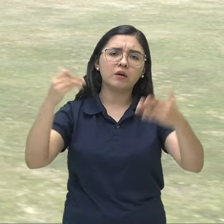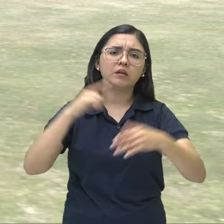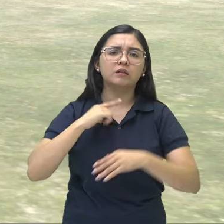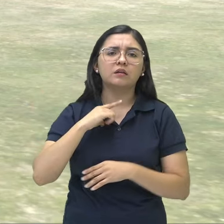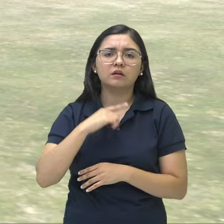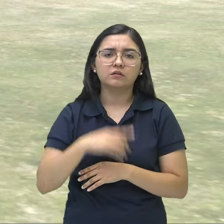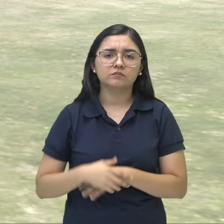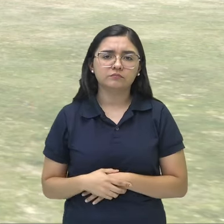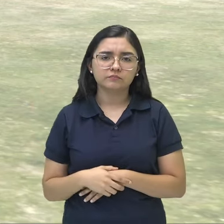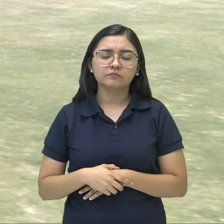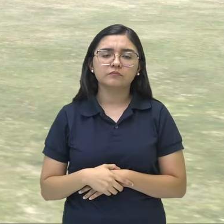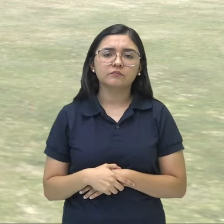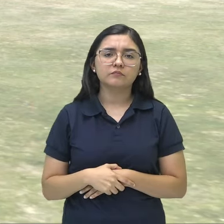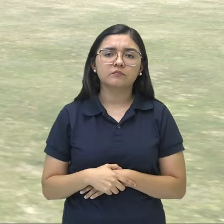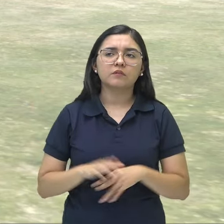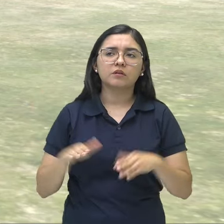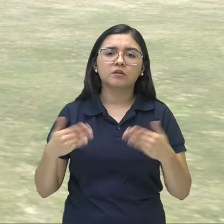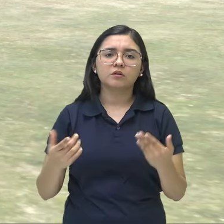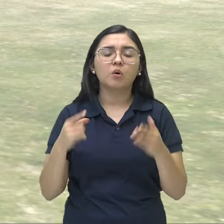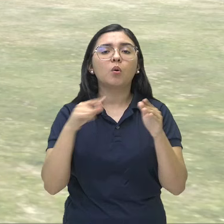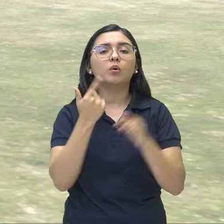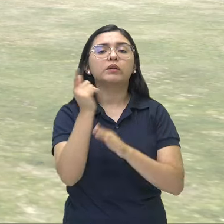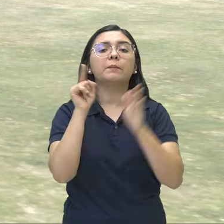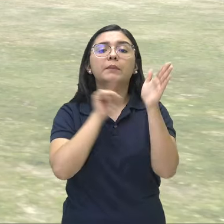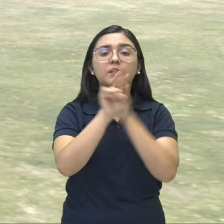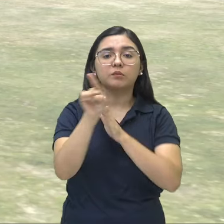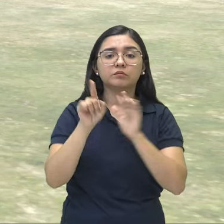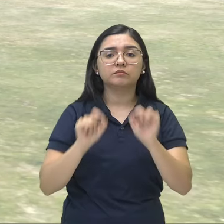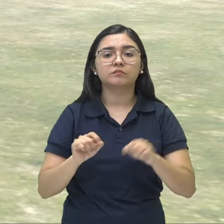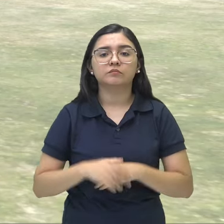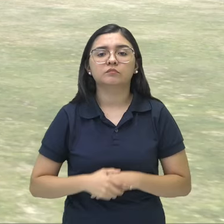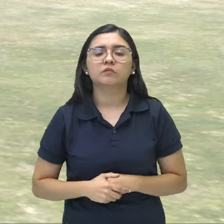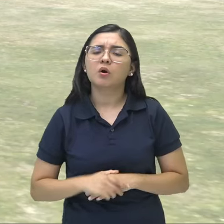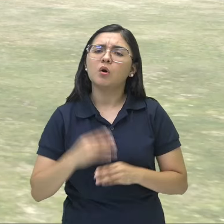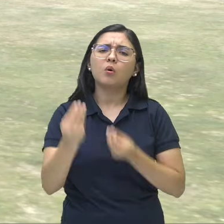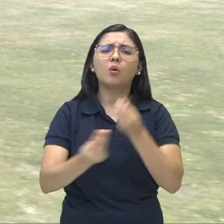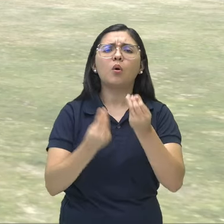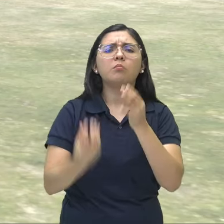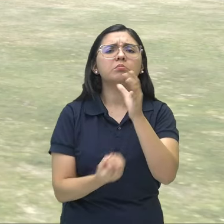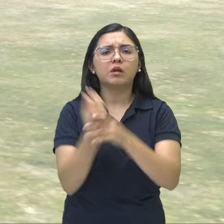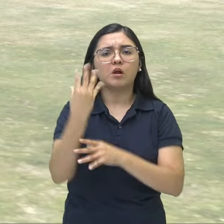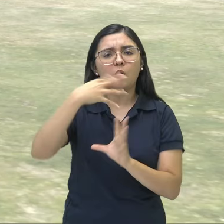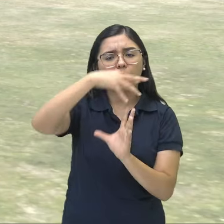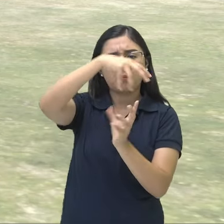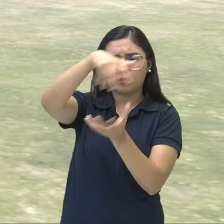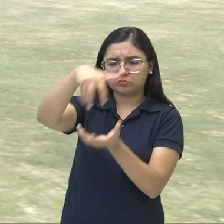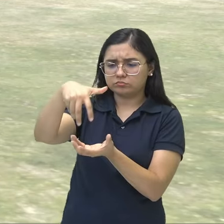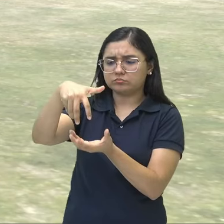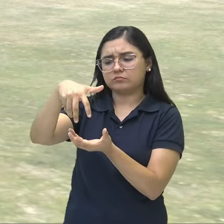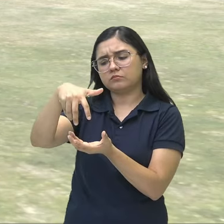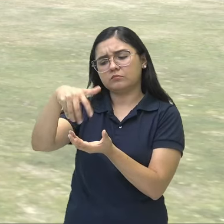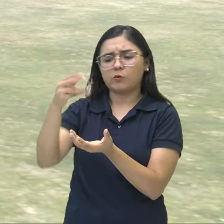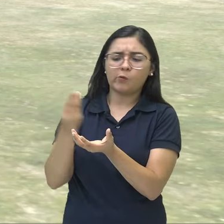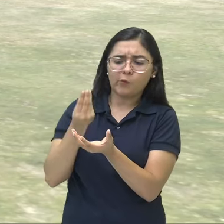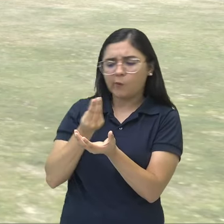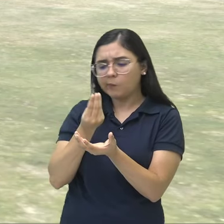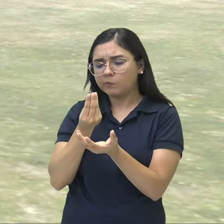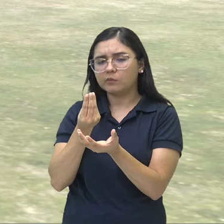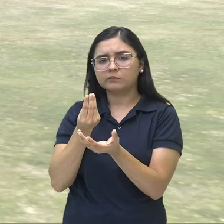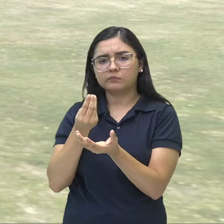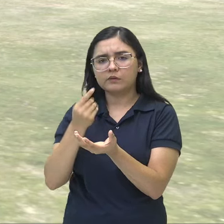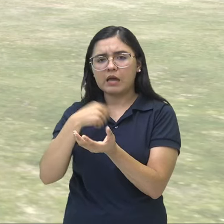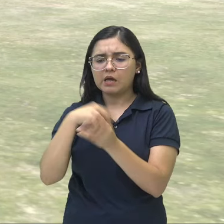né? A partir de um outro questionamento que eles fizeram: do que é feito o mundo? né? Do que são feitas